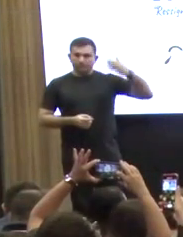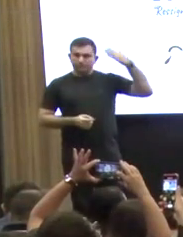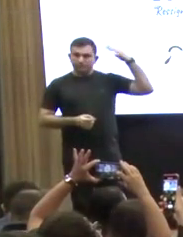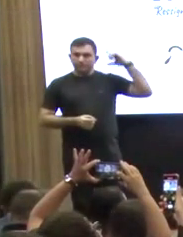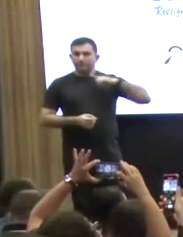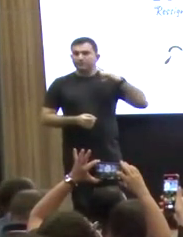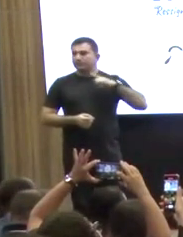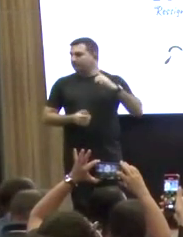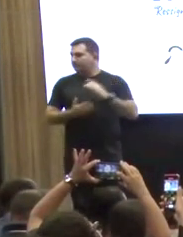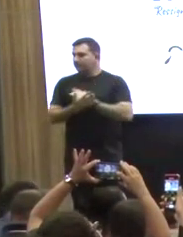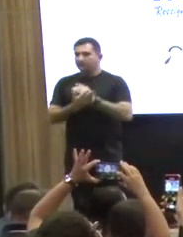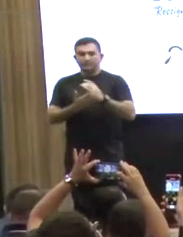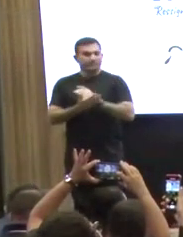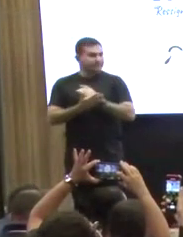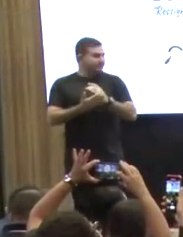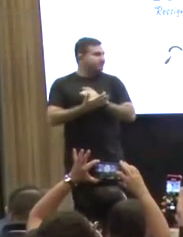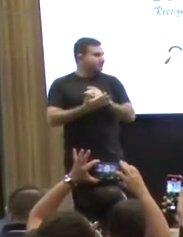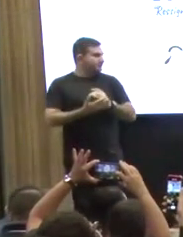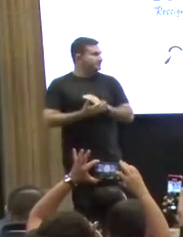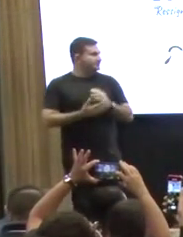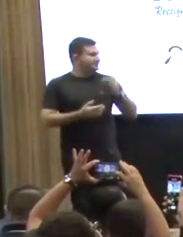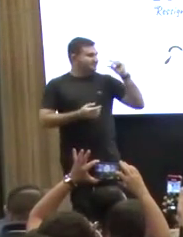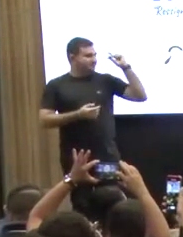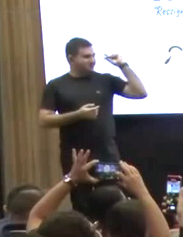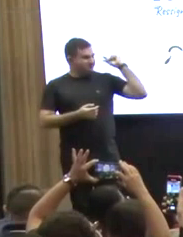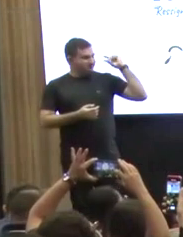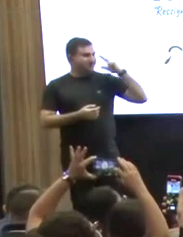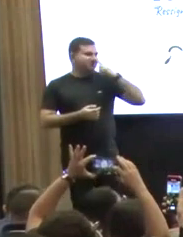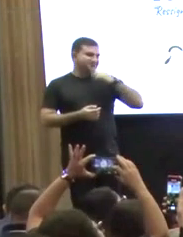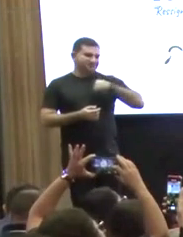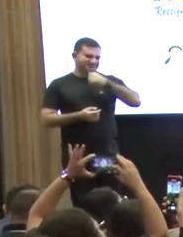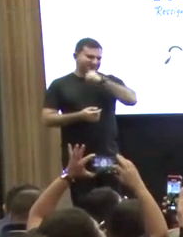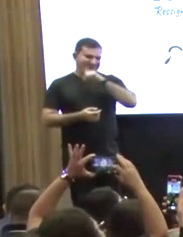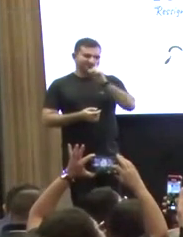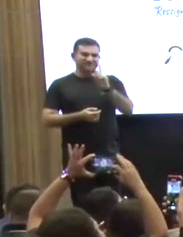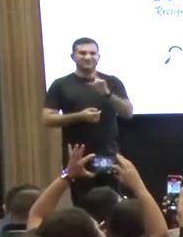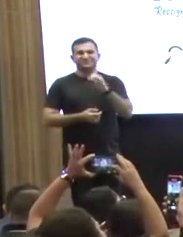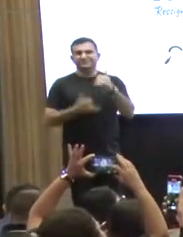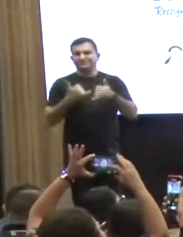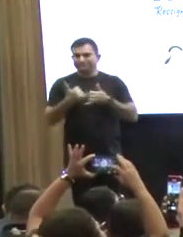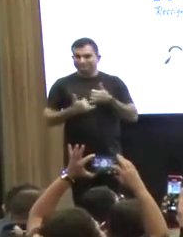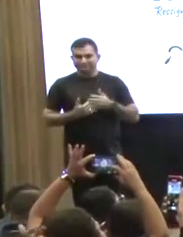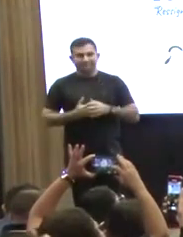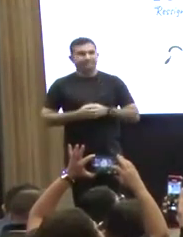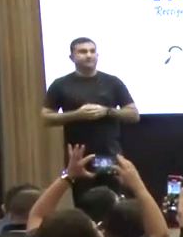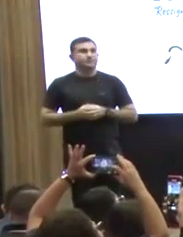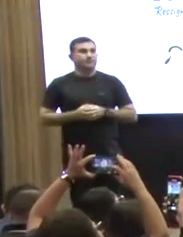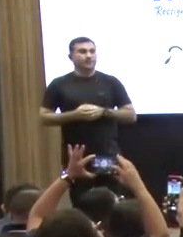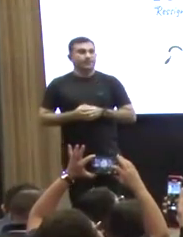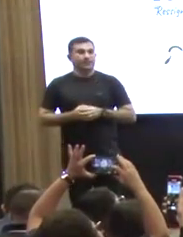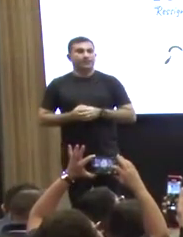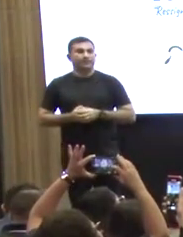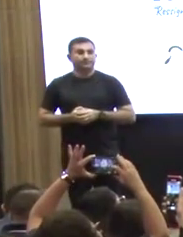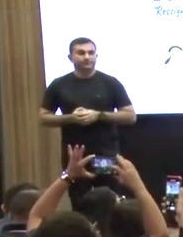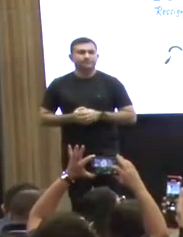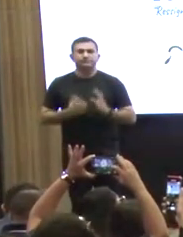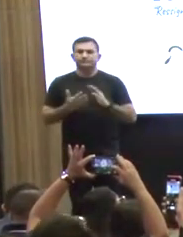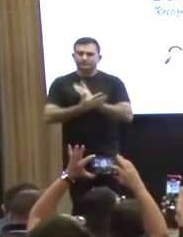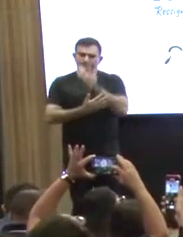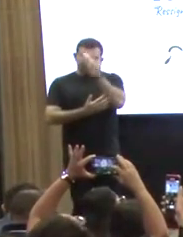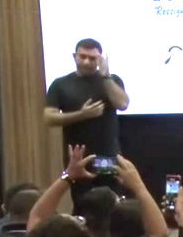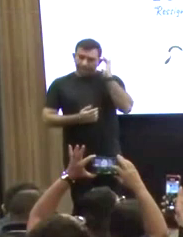há alguns tempos, assim, estou tão velha assim, né? Nós falávamos todos, e aí estava incluído, achávamos